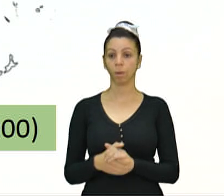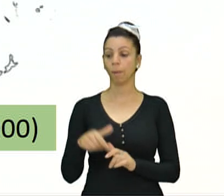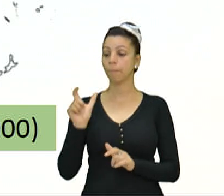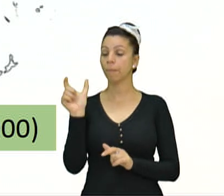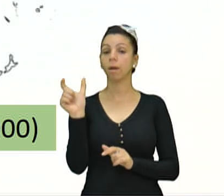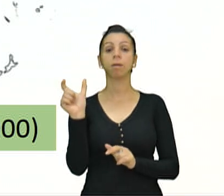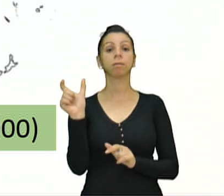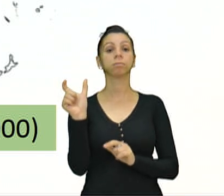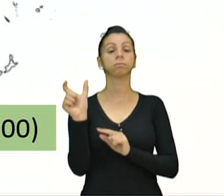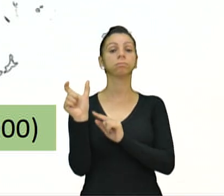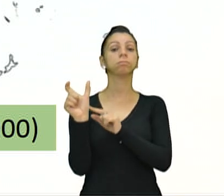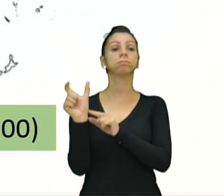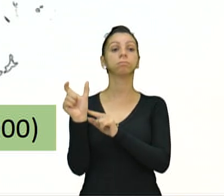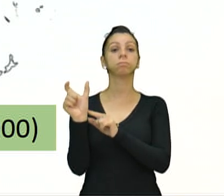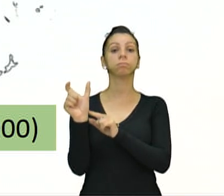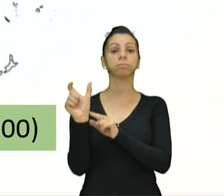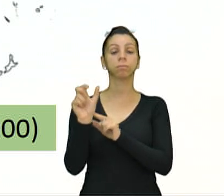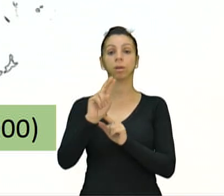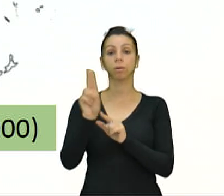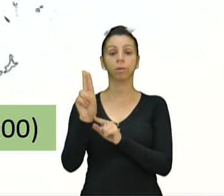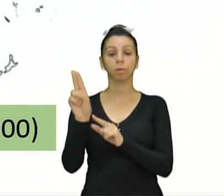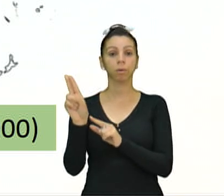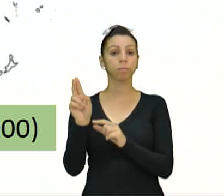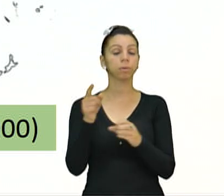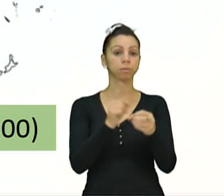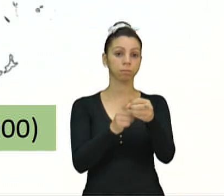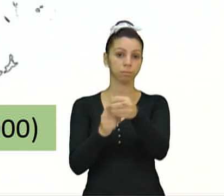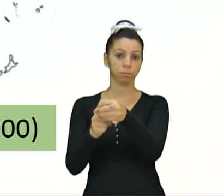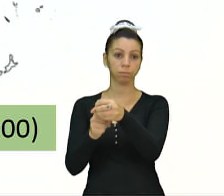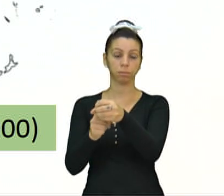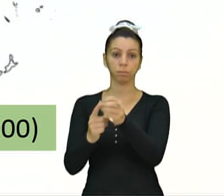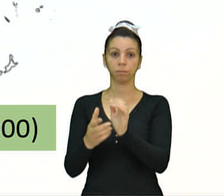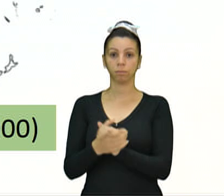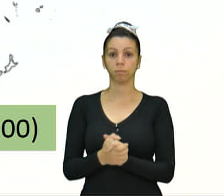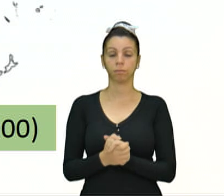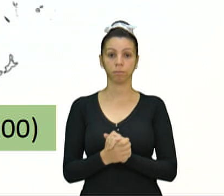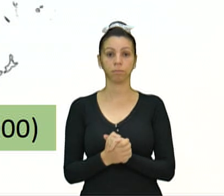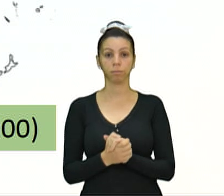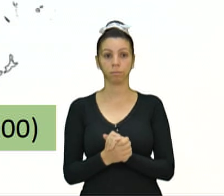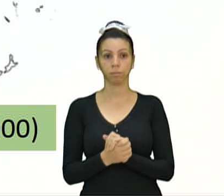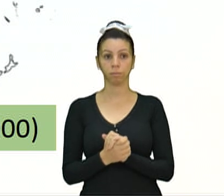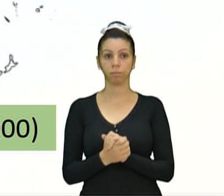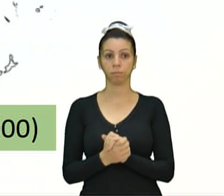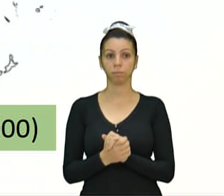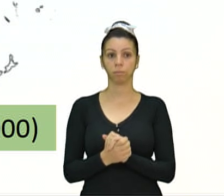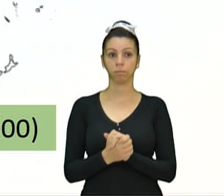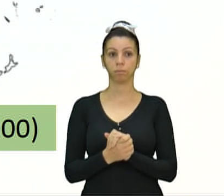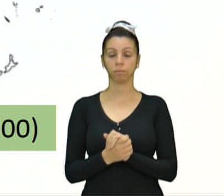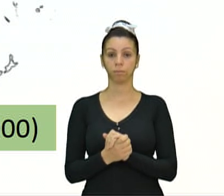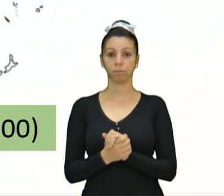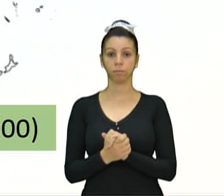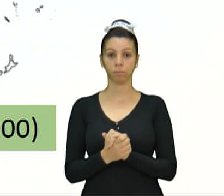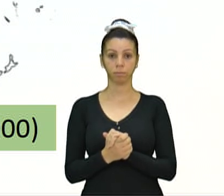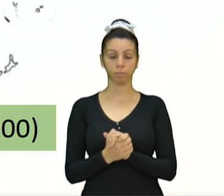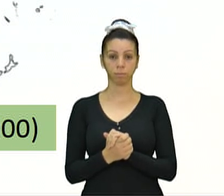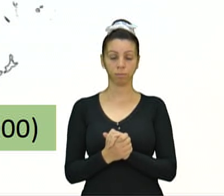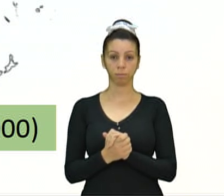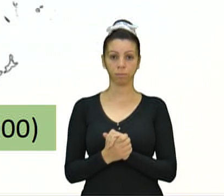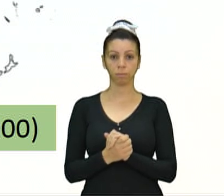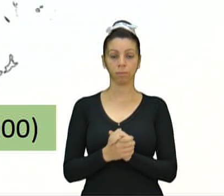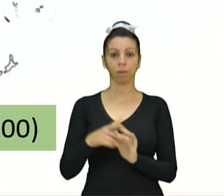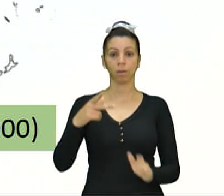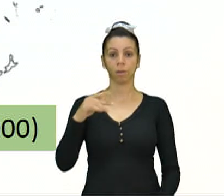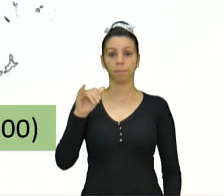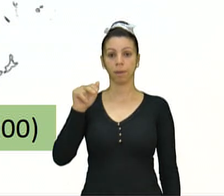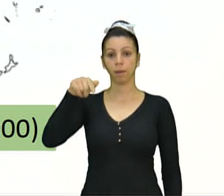aparecer aqui, de nomes de cidades, né? Pequim é a única que muda mesmo, assim, entre as duas línguas, né? De